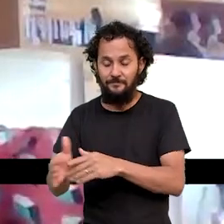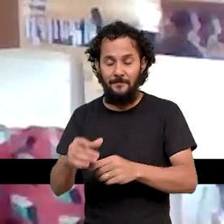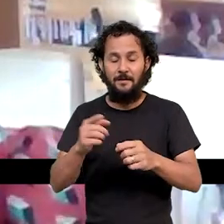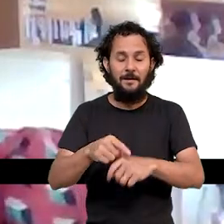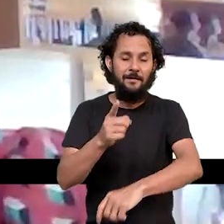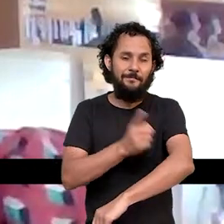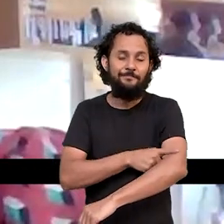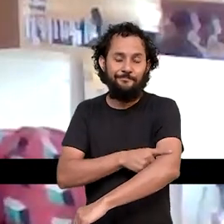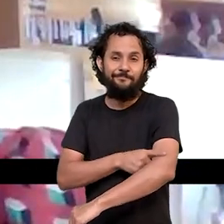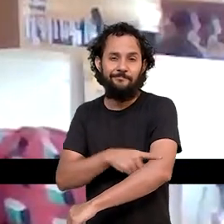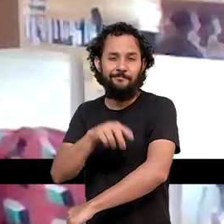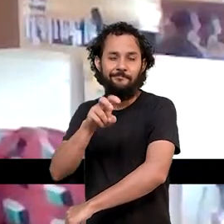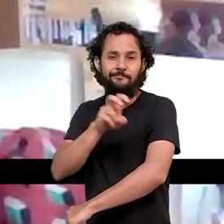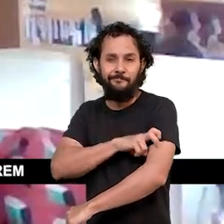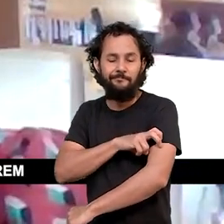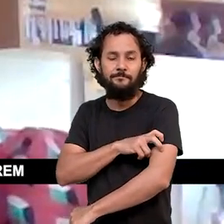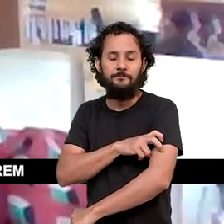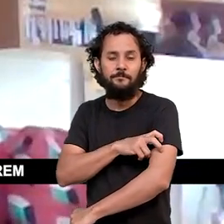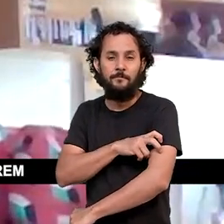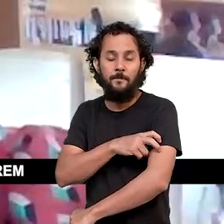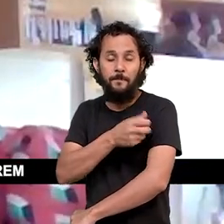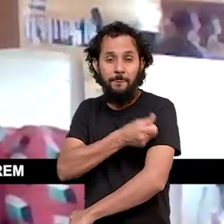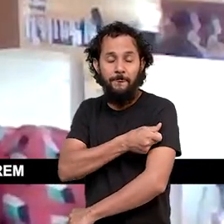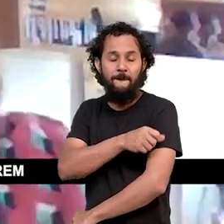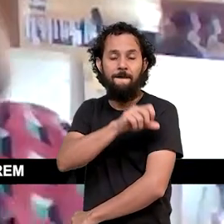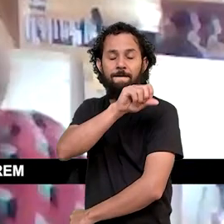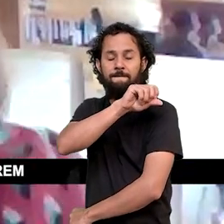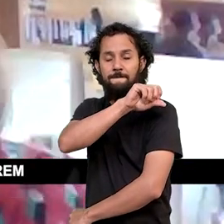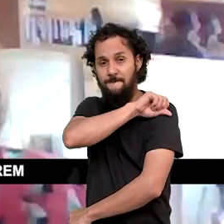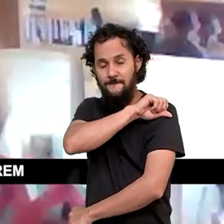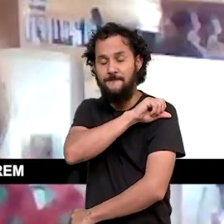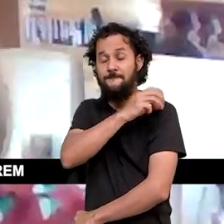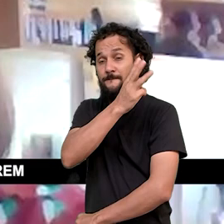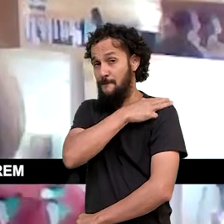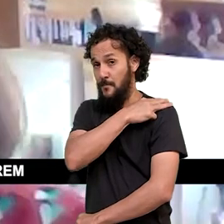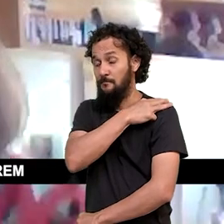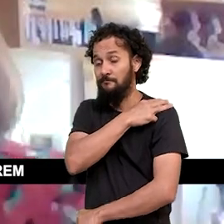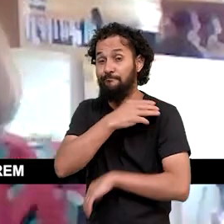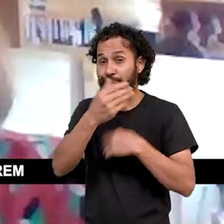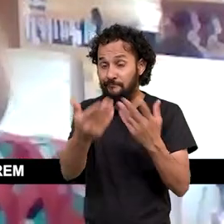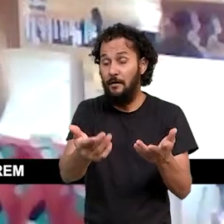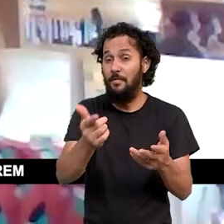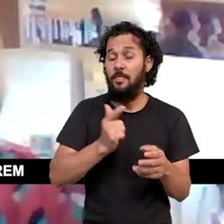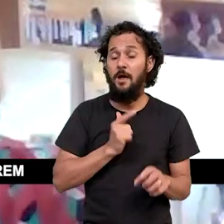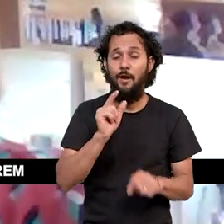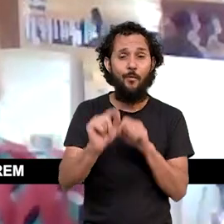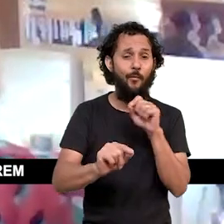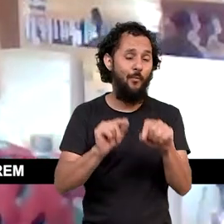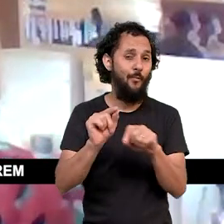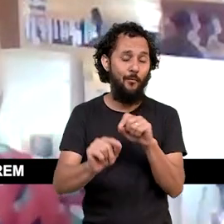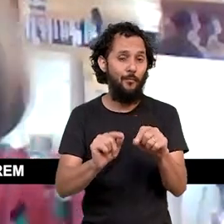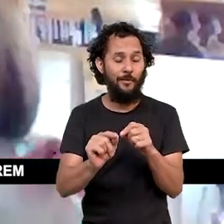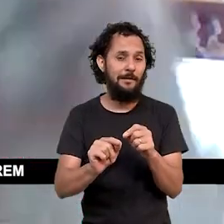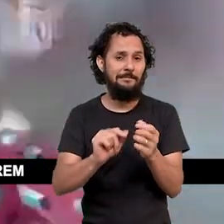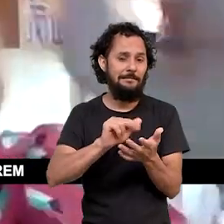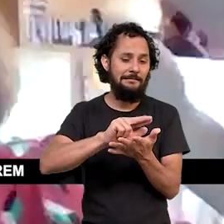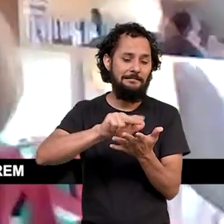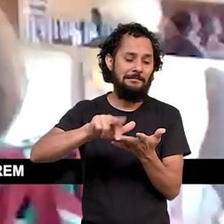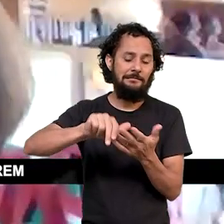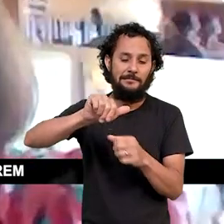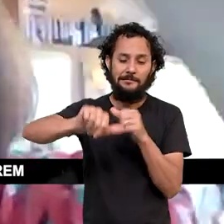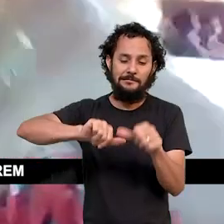educação infantil, a segunda é ensino fundamental e a terceira é ensino médio. Então, nós temos aí